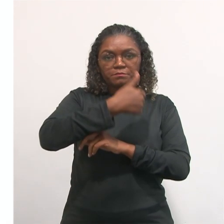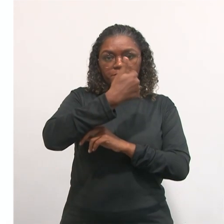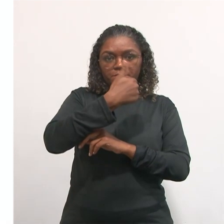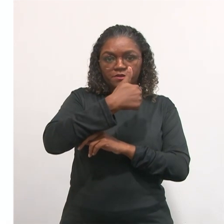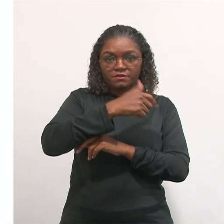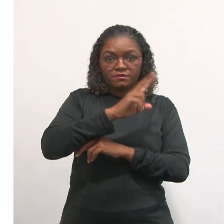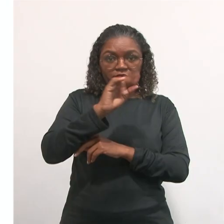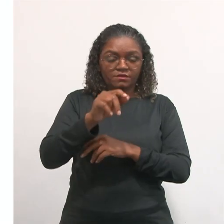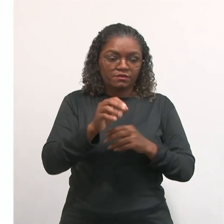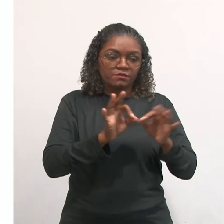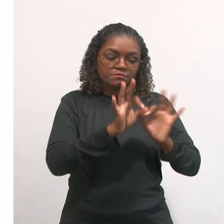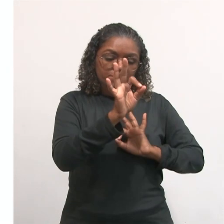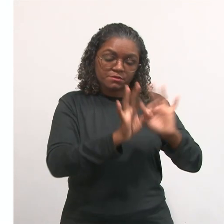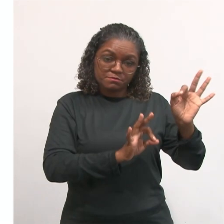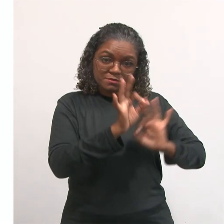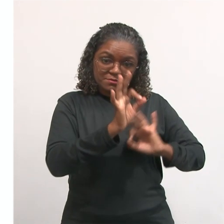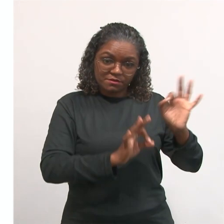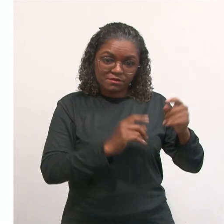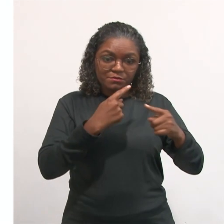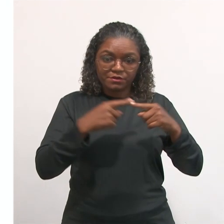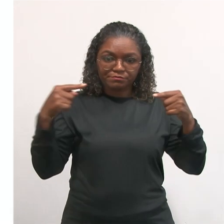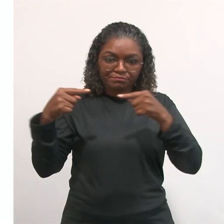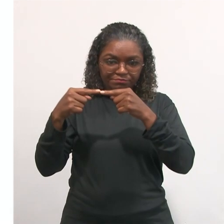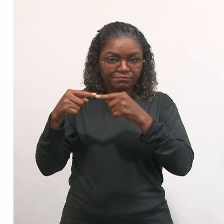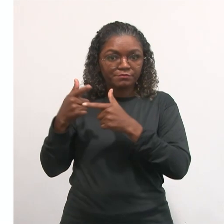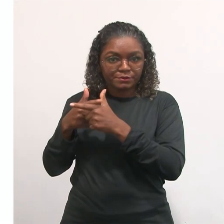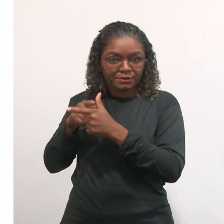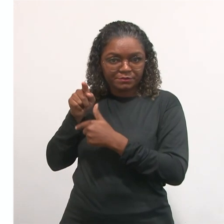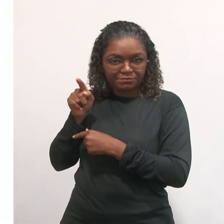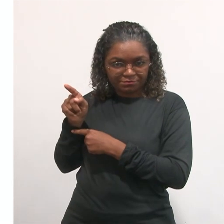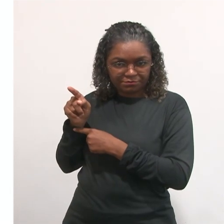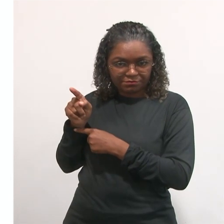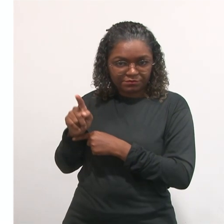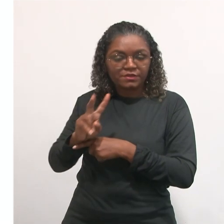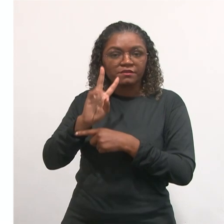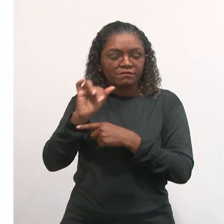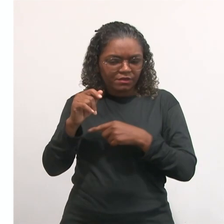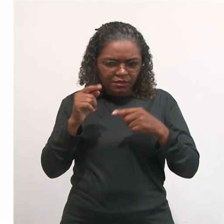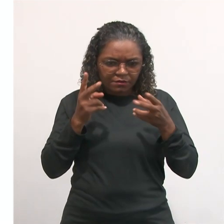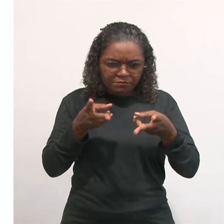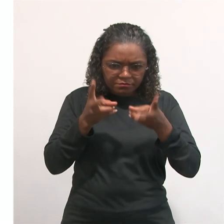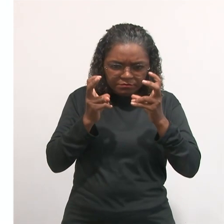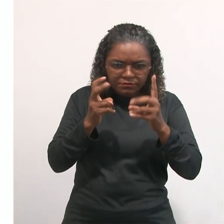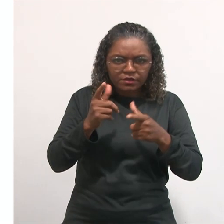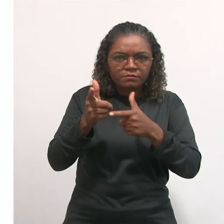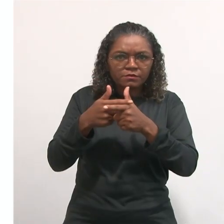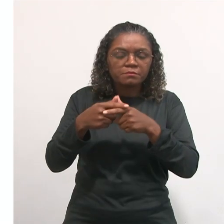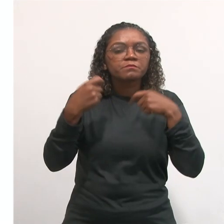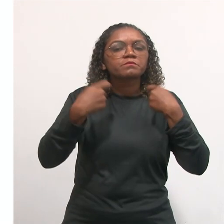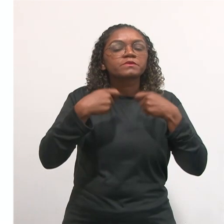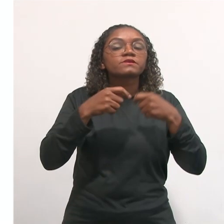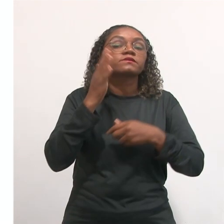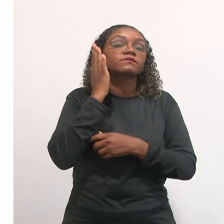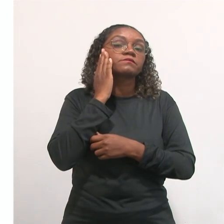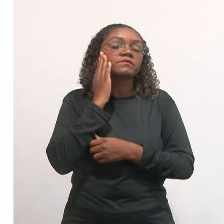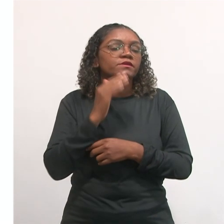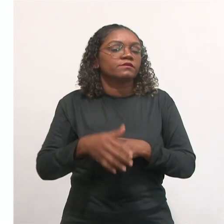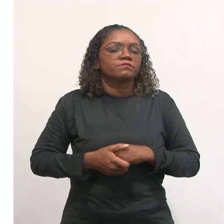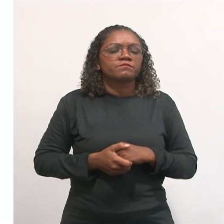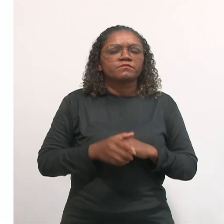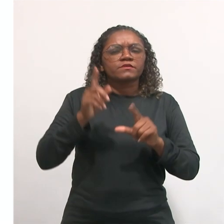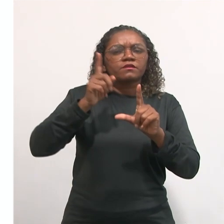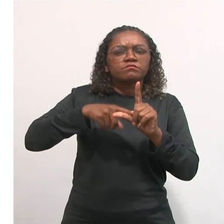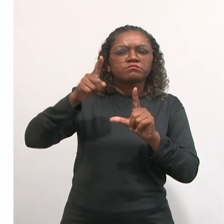a esse problema aqui, correto? Ele fez um planejamento porque está ligado a esse problema, ele identificou um problema e eu preciso